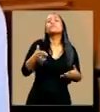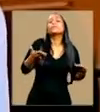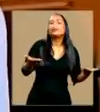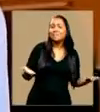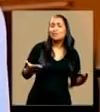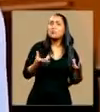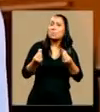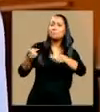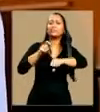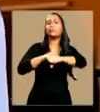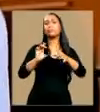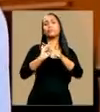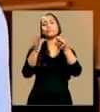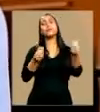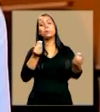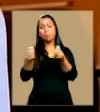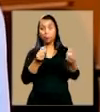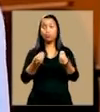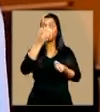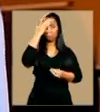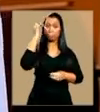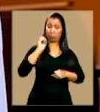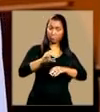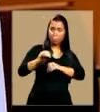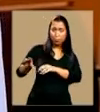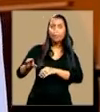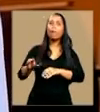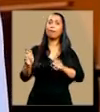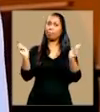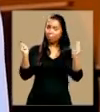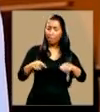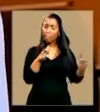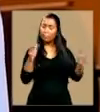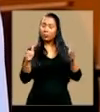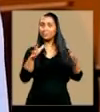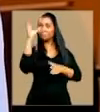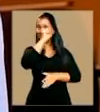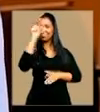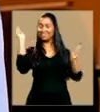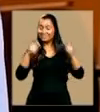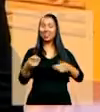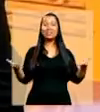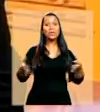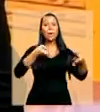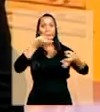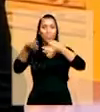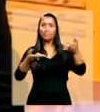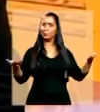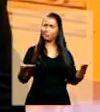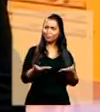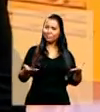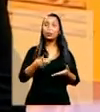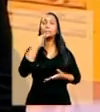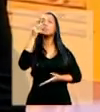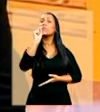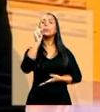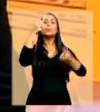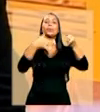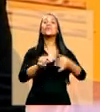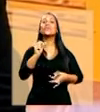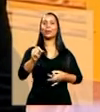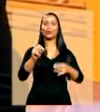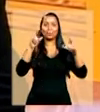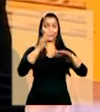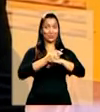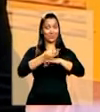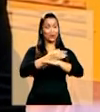o que fazer com tanto tempo livre? Educadores garantem que esse também é um período de aprendizado. O ponto de vista dessa semana fala sobre